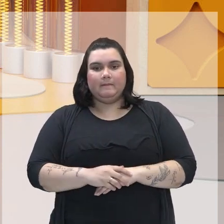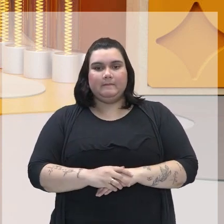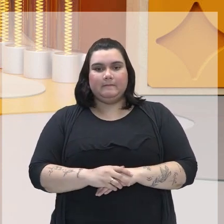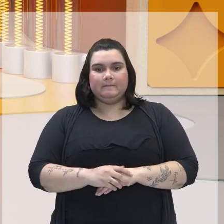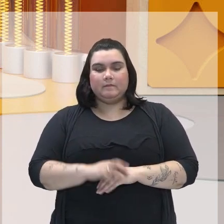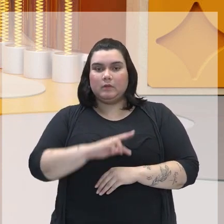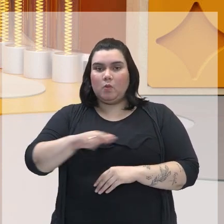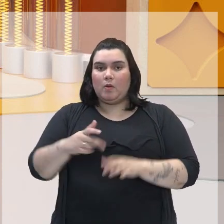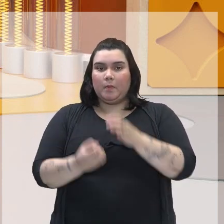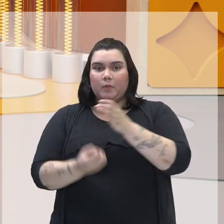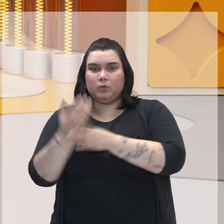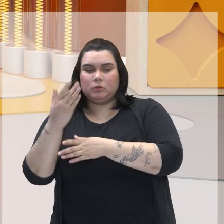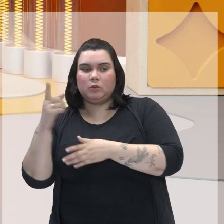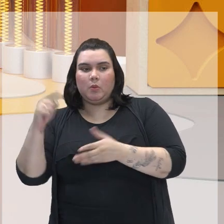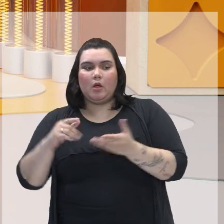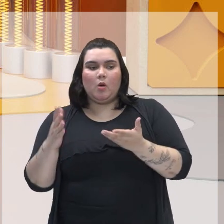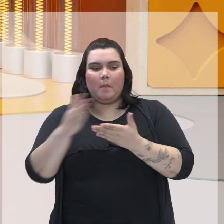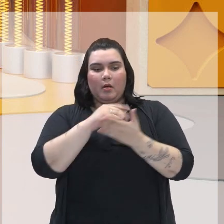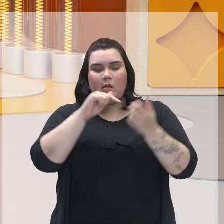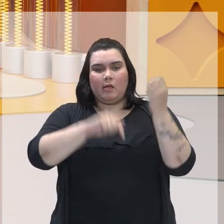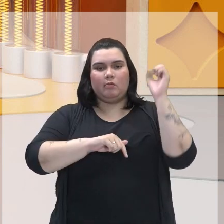de produção, mas da coleta